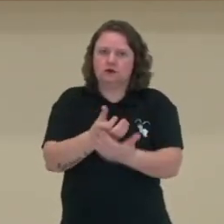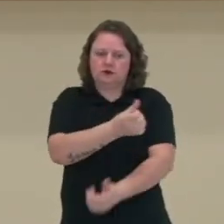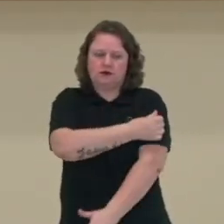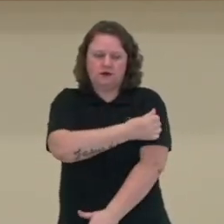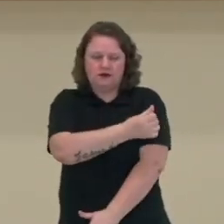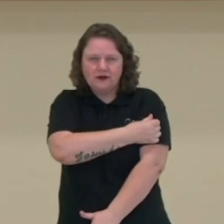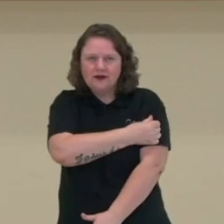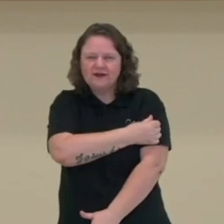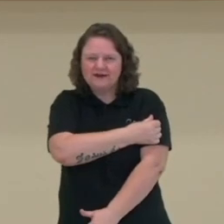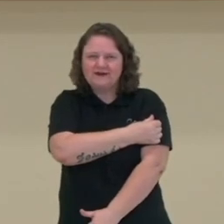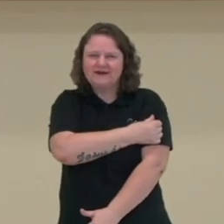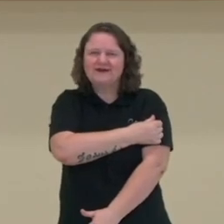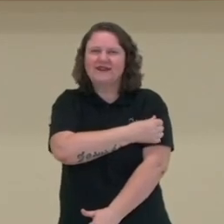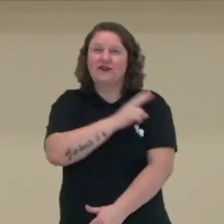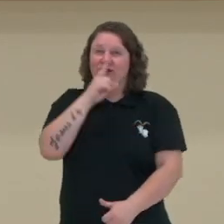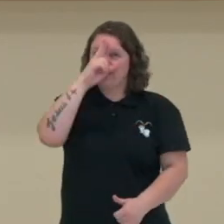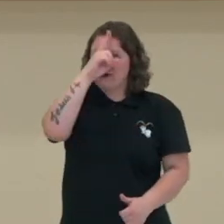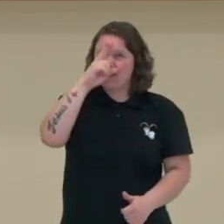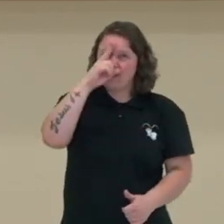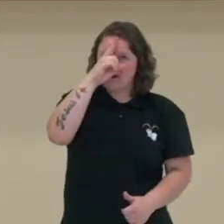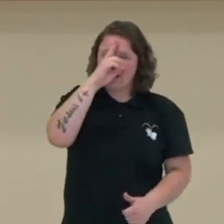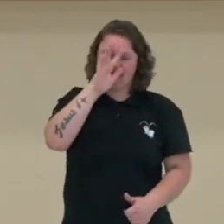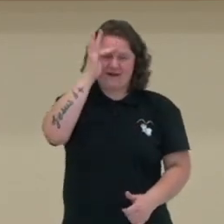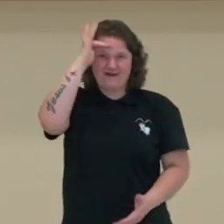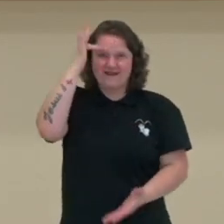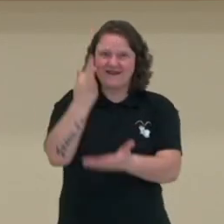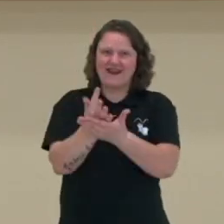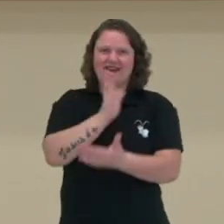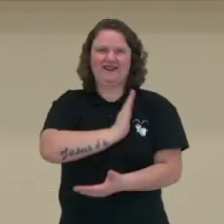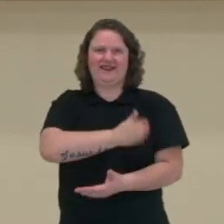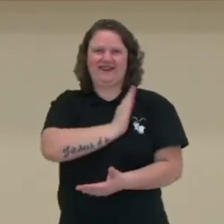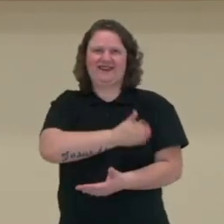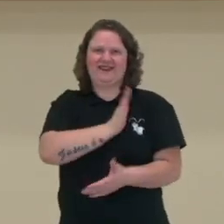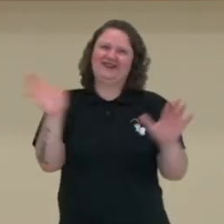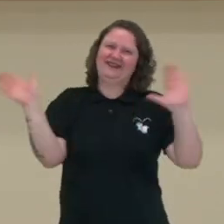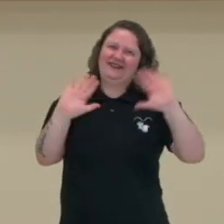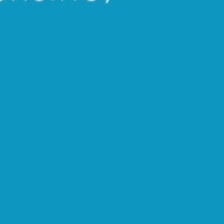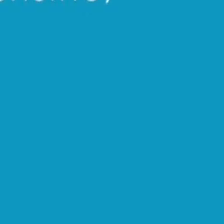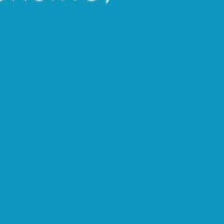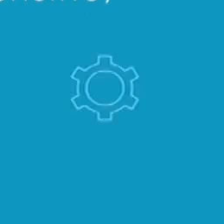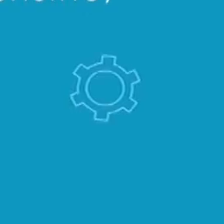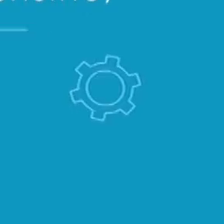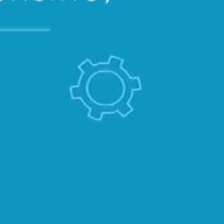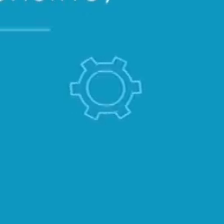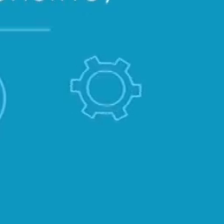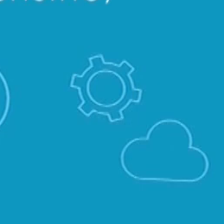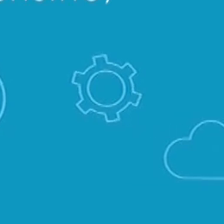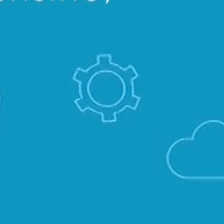ano. Força, fé no coração. Até breve. Valeu!